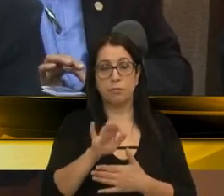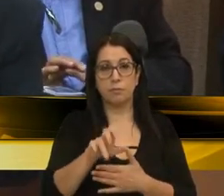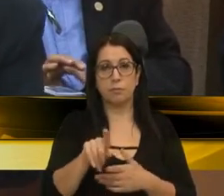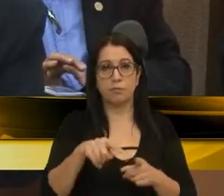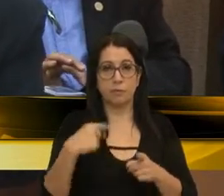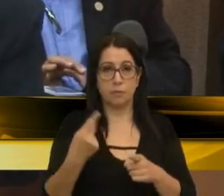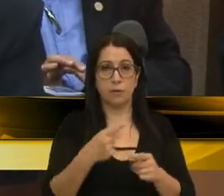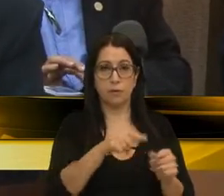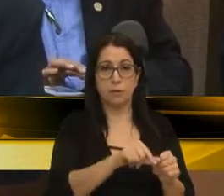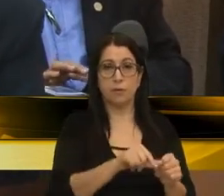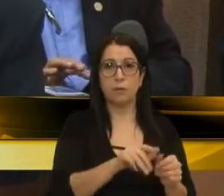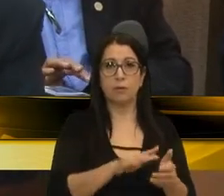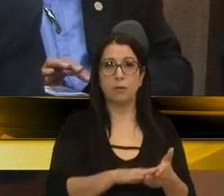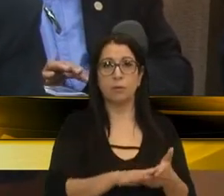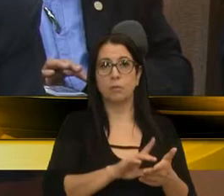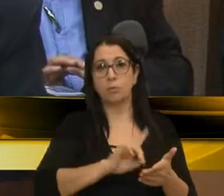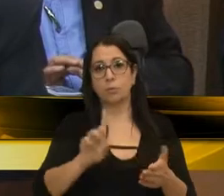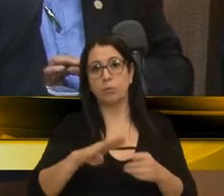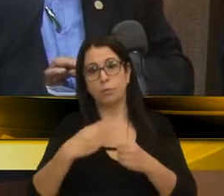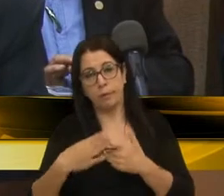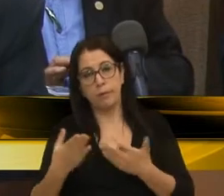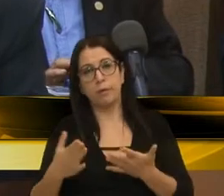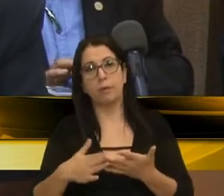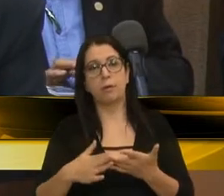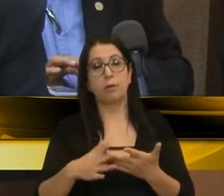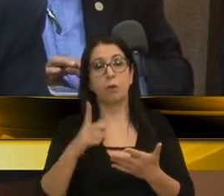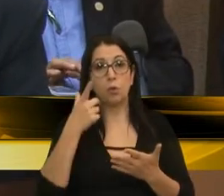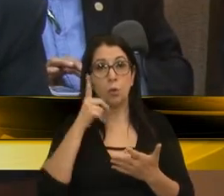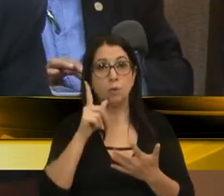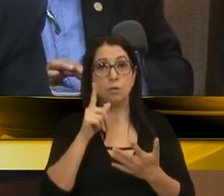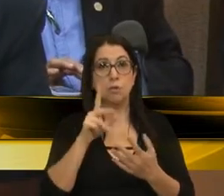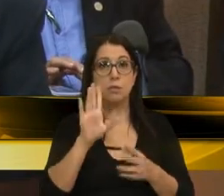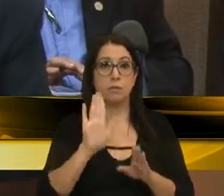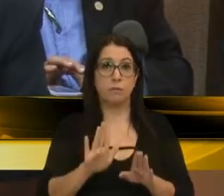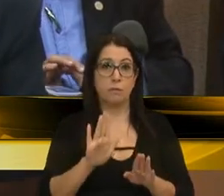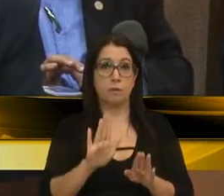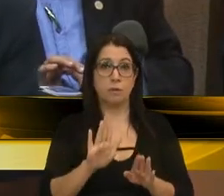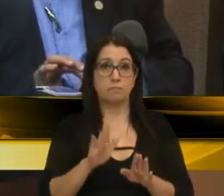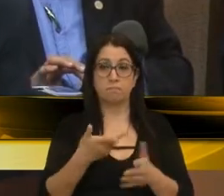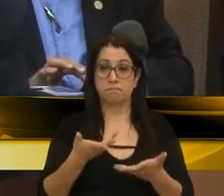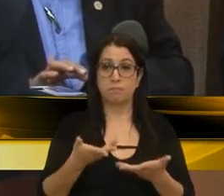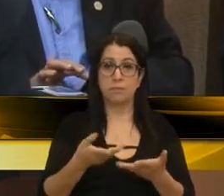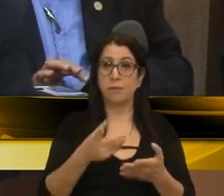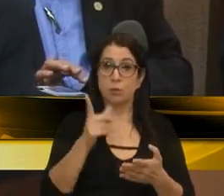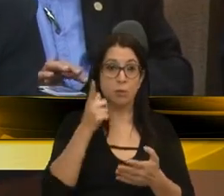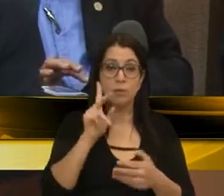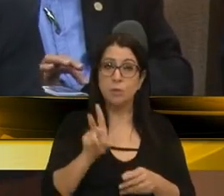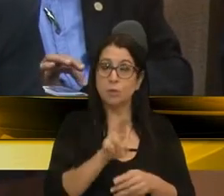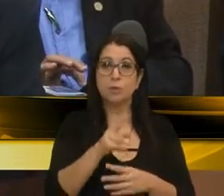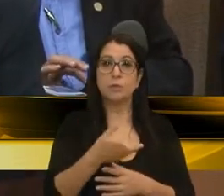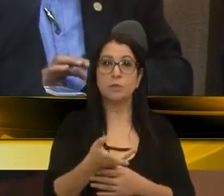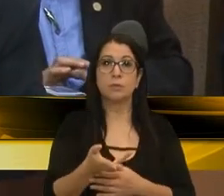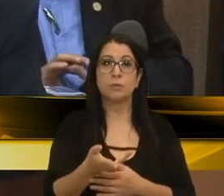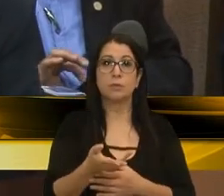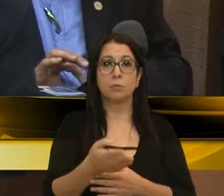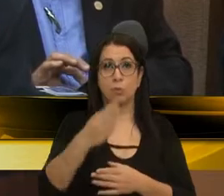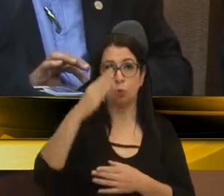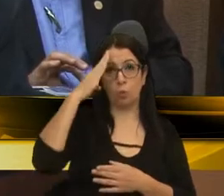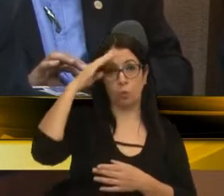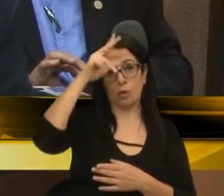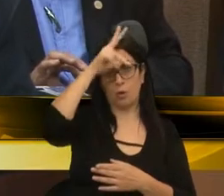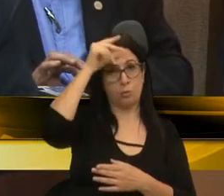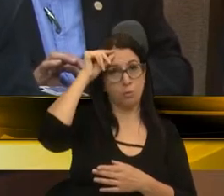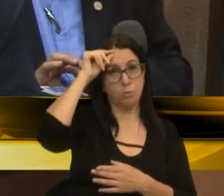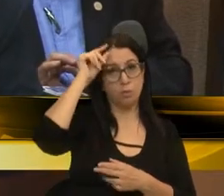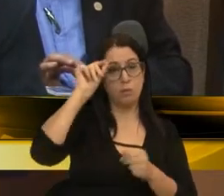nosso, depois no Santa Fé, conseguiram segurar pelo menos. Pô, será que não servia lá para a guarda municipal fazer